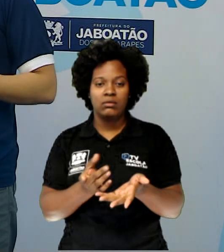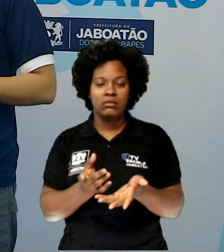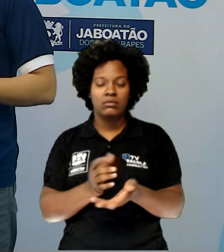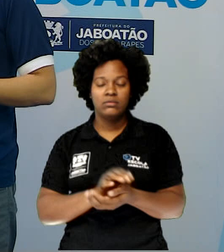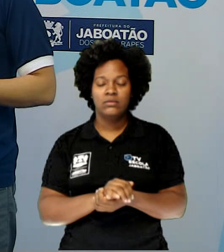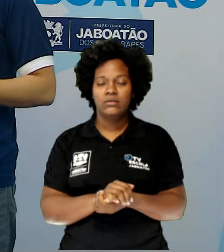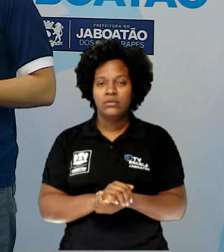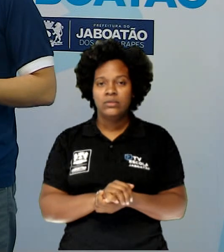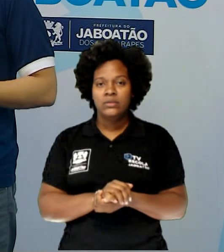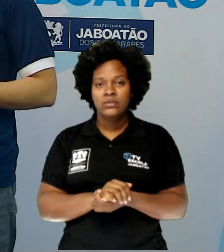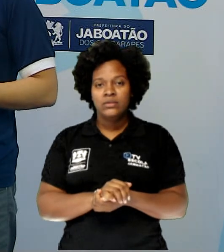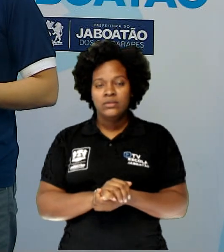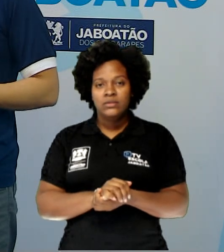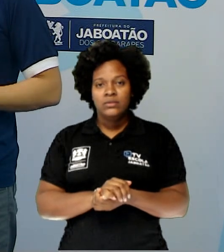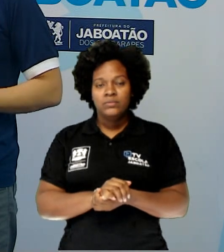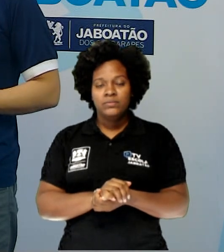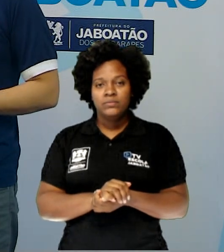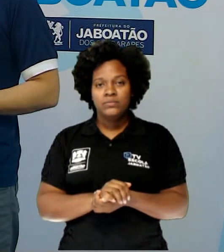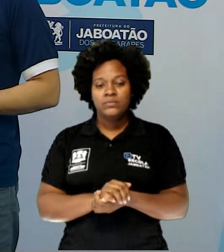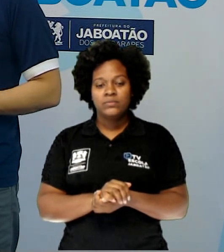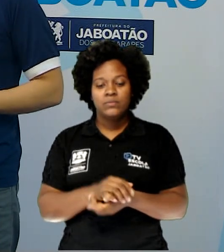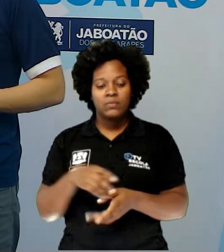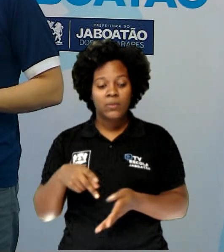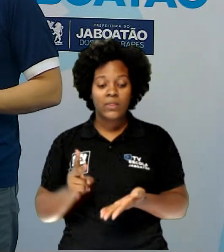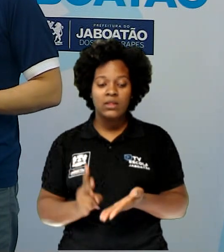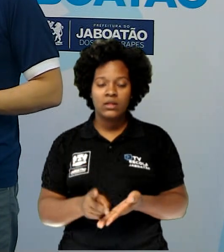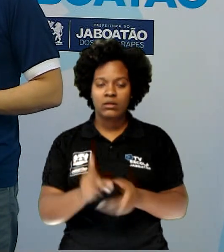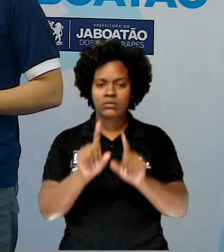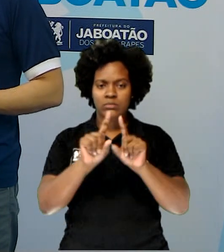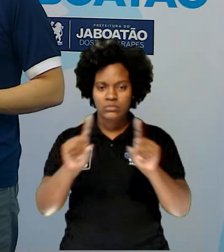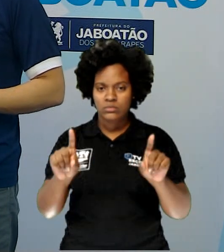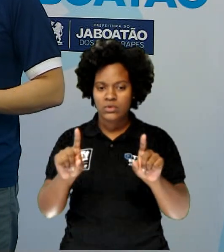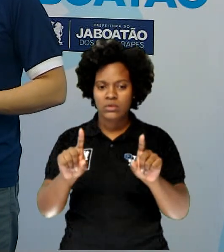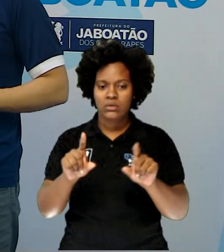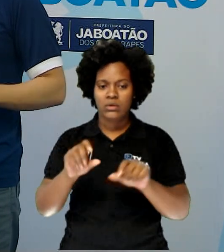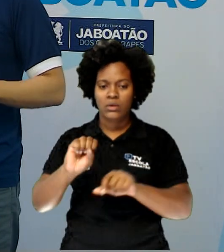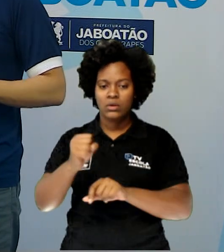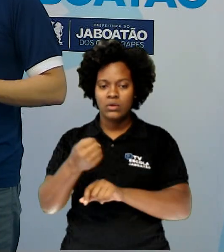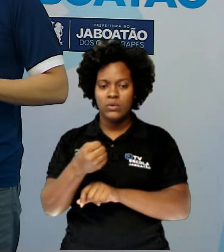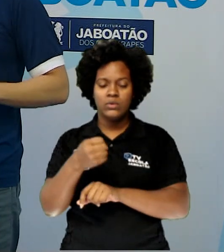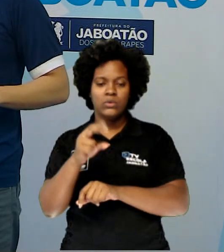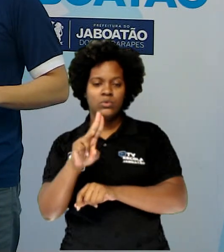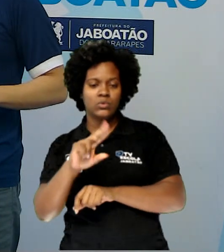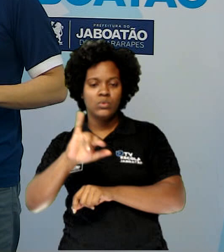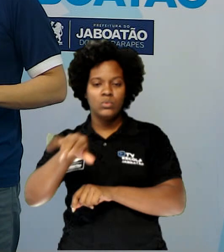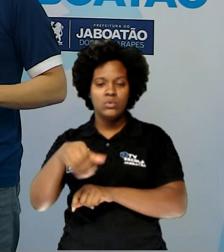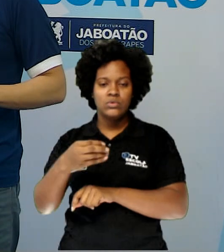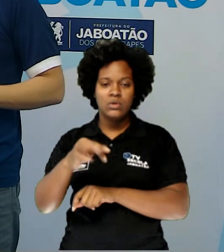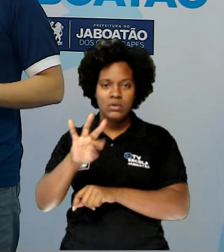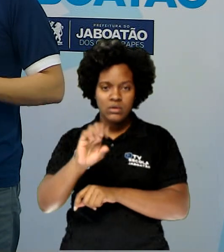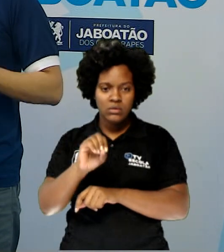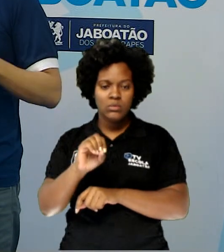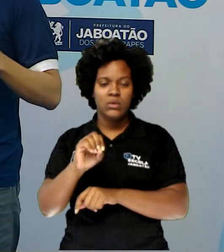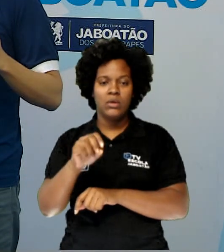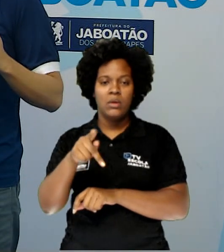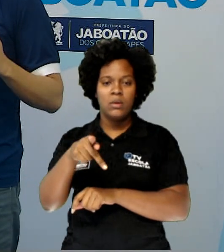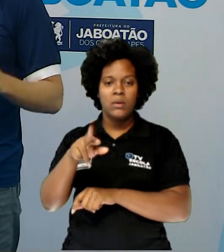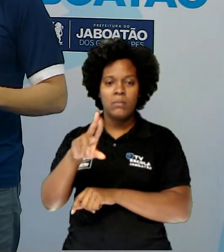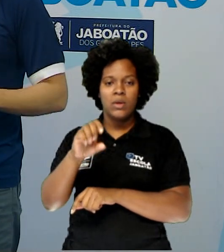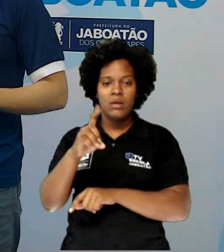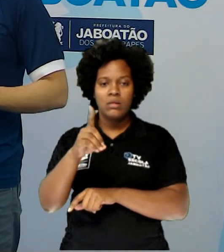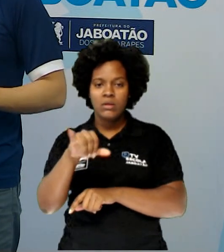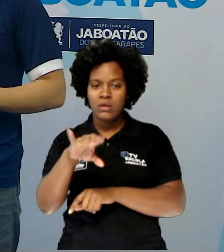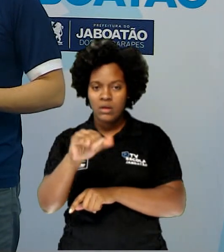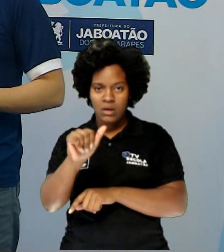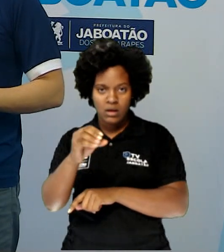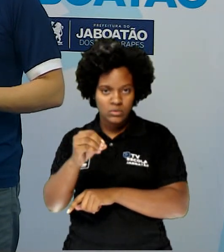são elementos essenciais da oração e a vírgula não pode separá-los. Inclusive, uma das regras essenciais do uso da vírgula é não separar